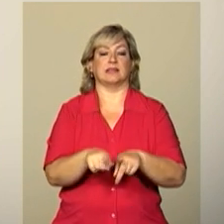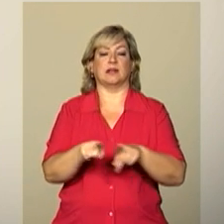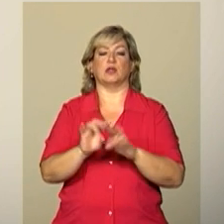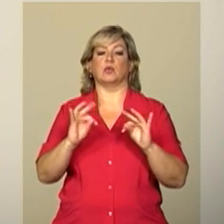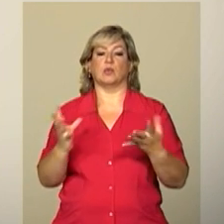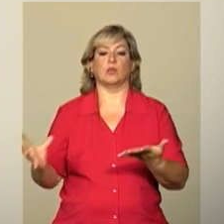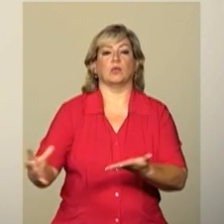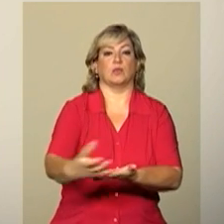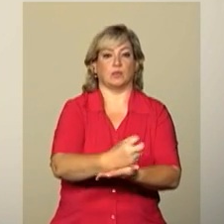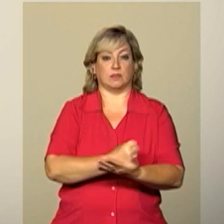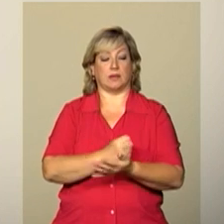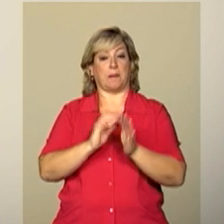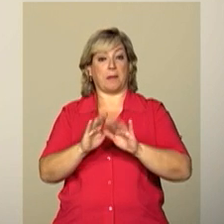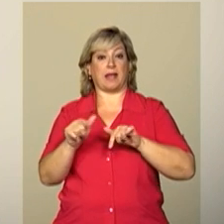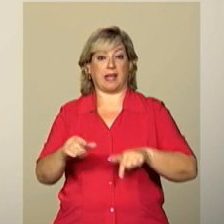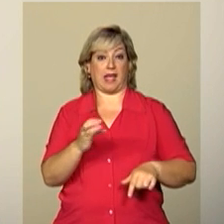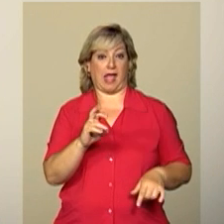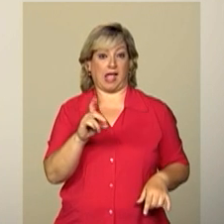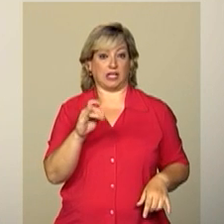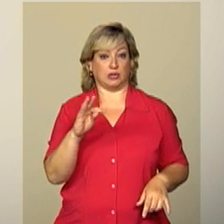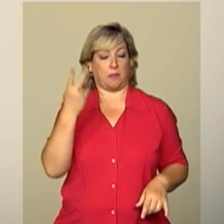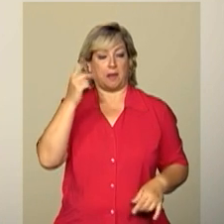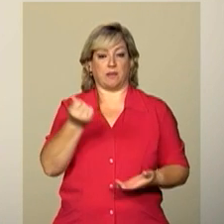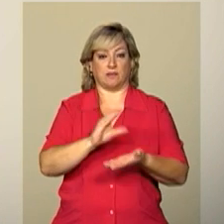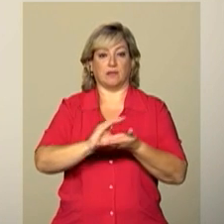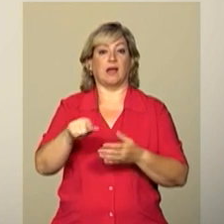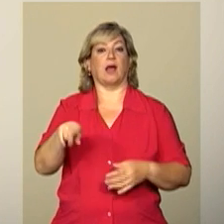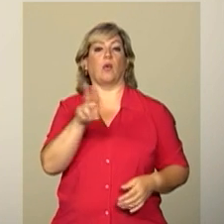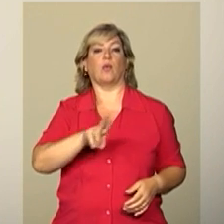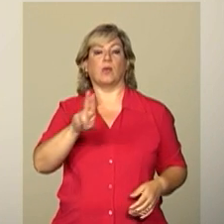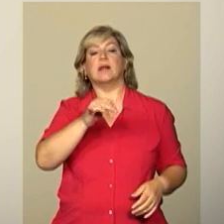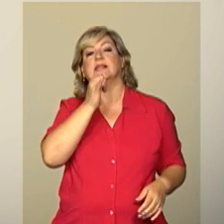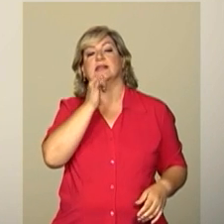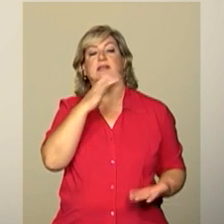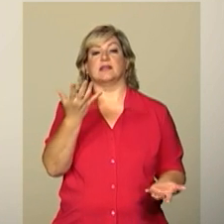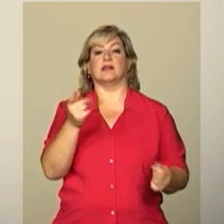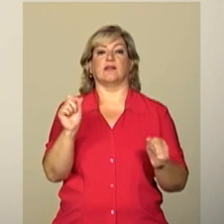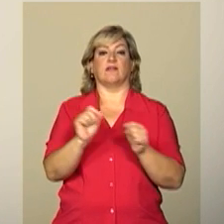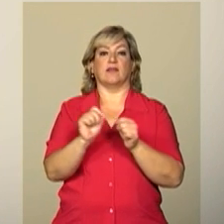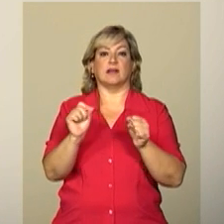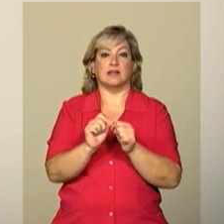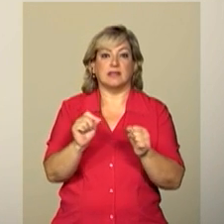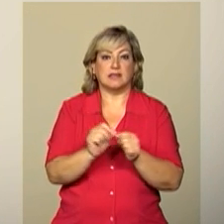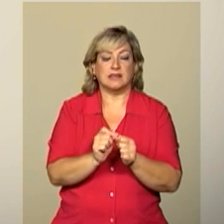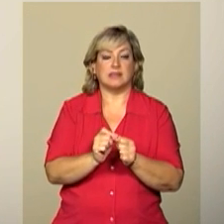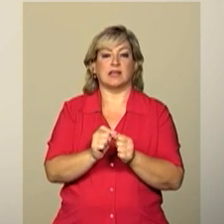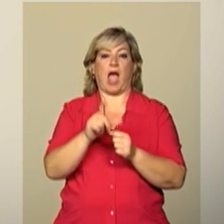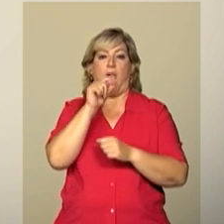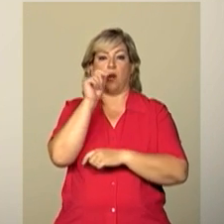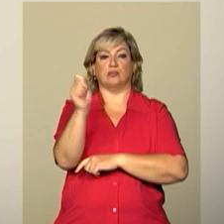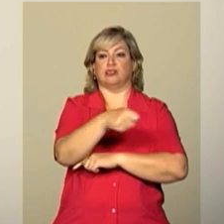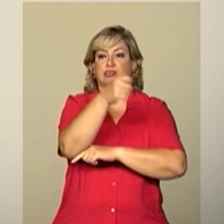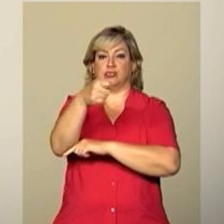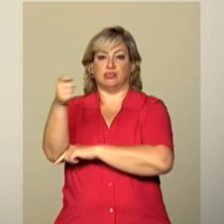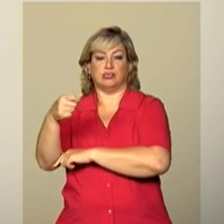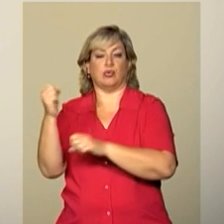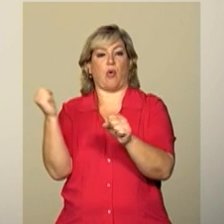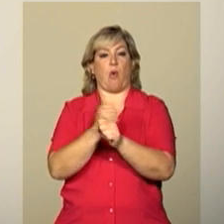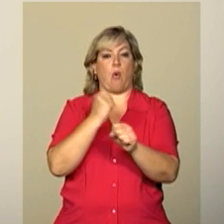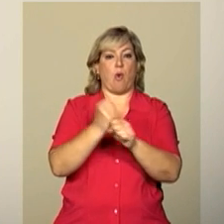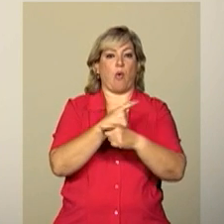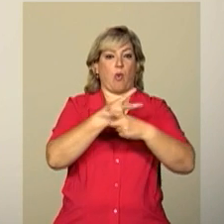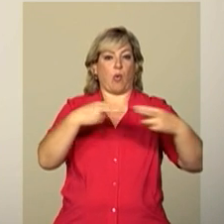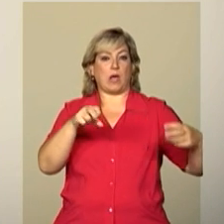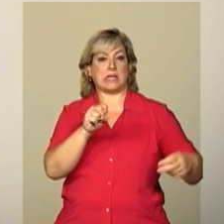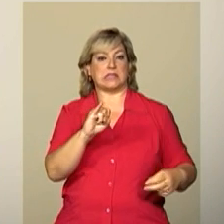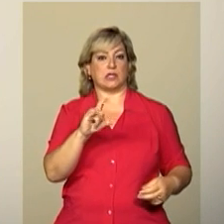colheita já o crédito para investimento é usado por exemplo para construir sistemas de irrigação para construir